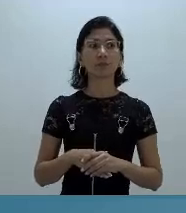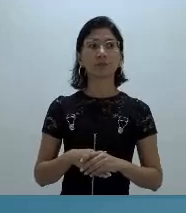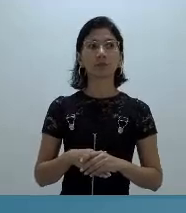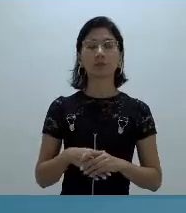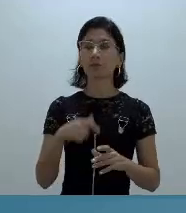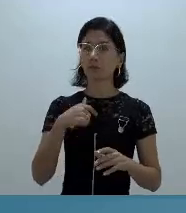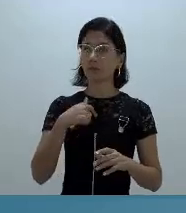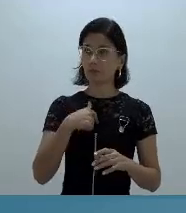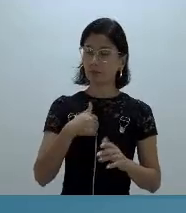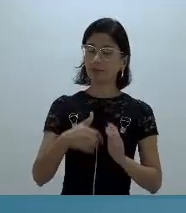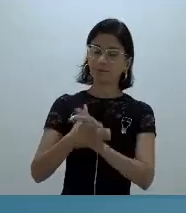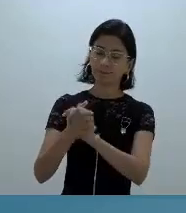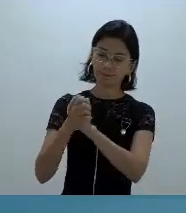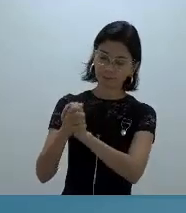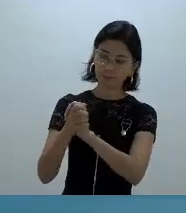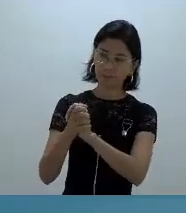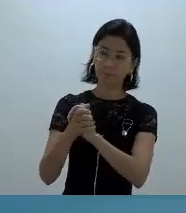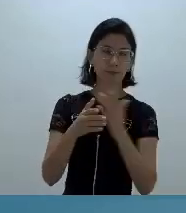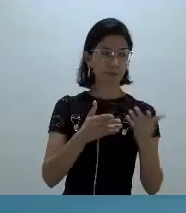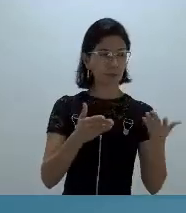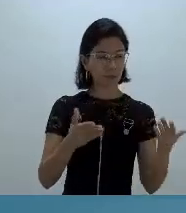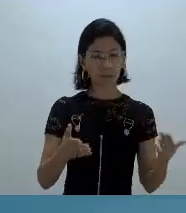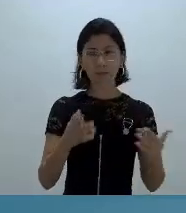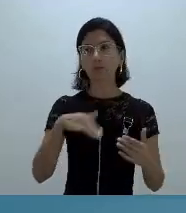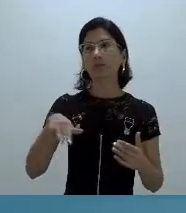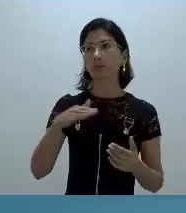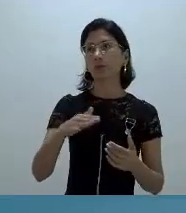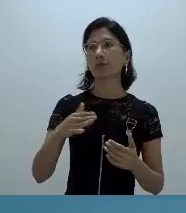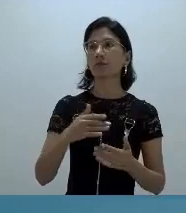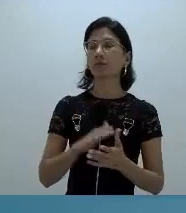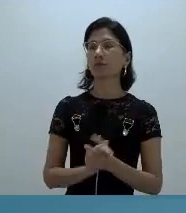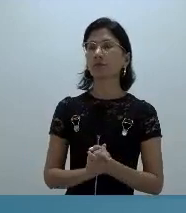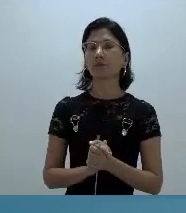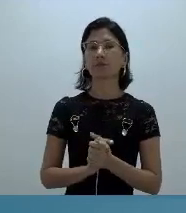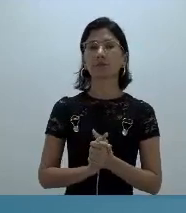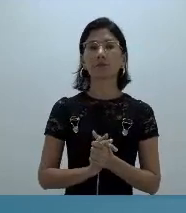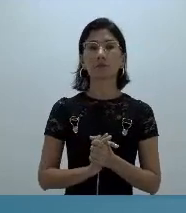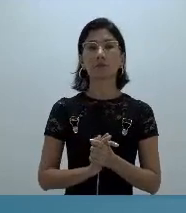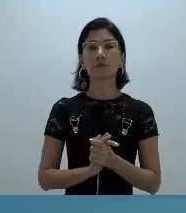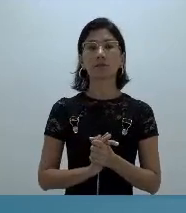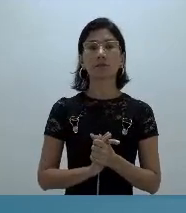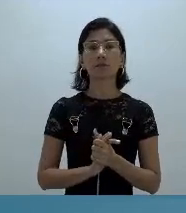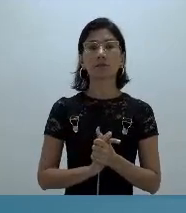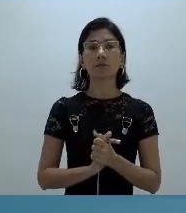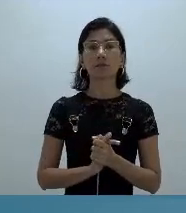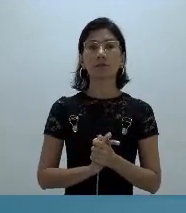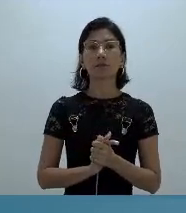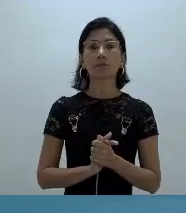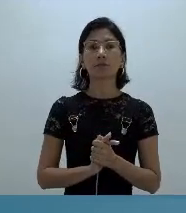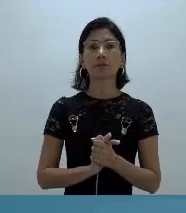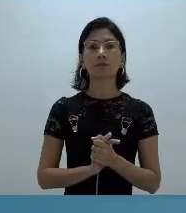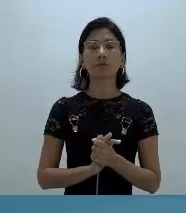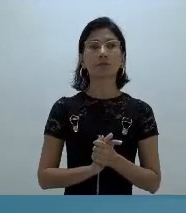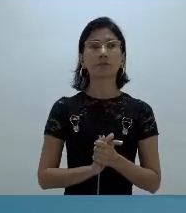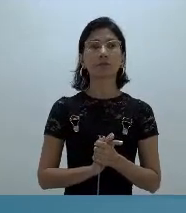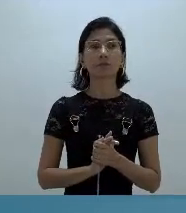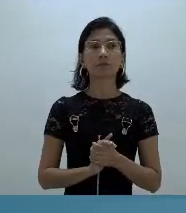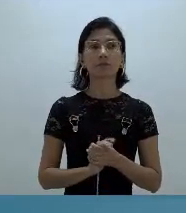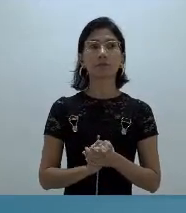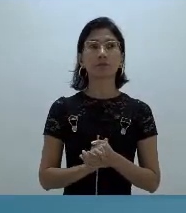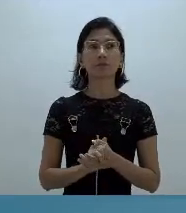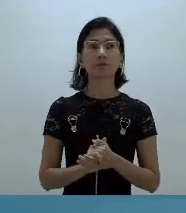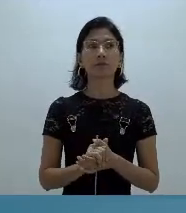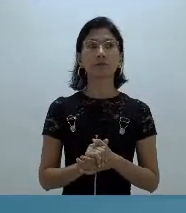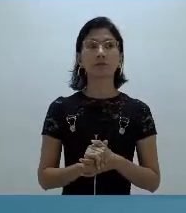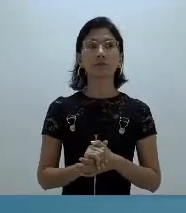desembargadores e desembargadores contribuintes que estiverem no Tribunal de Justiça do Estado do Pará, que é um dos habituais da década de 90.